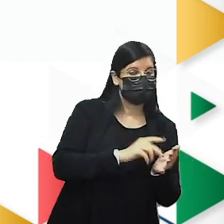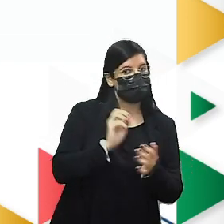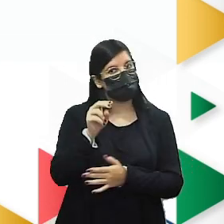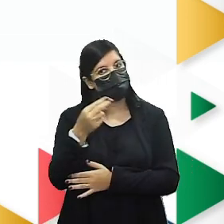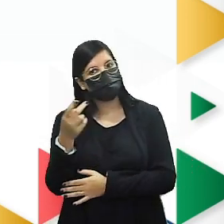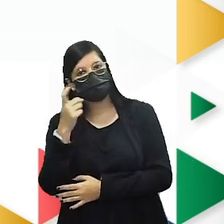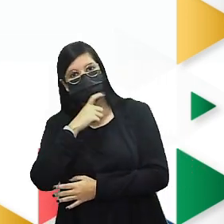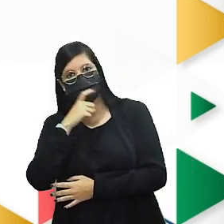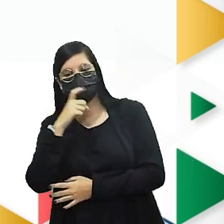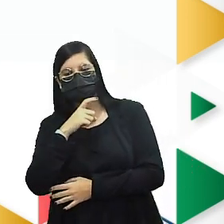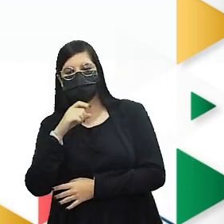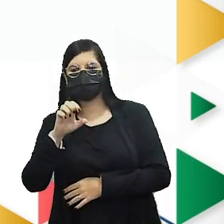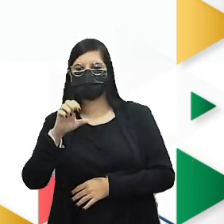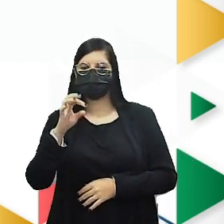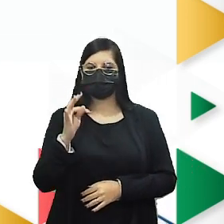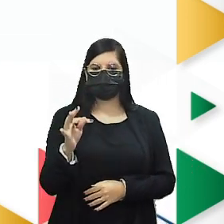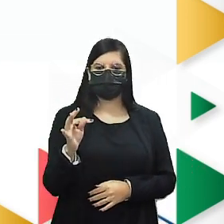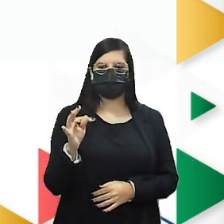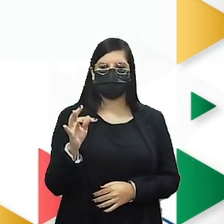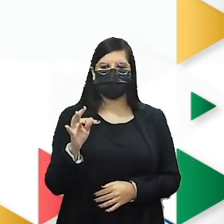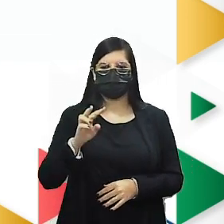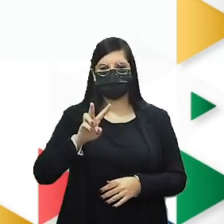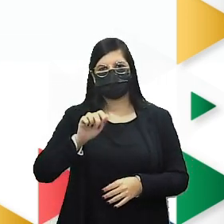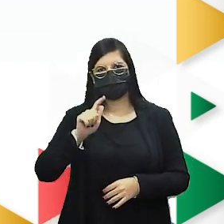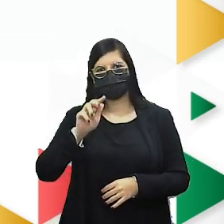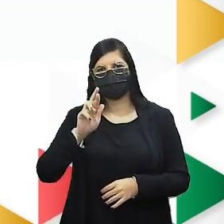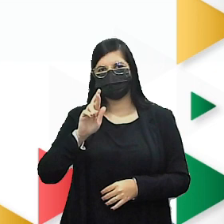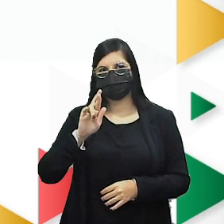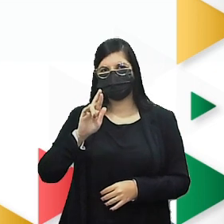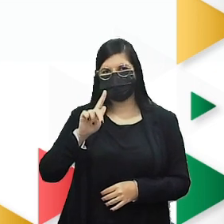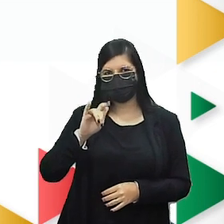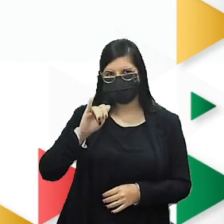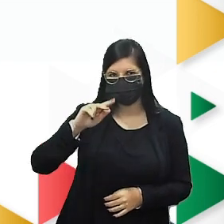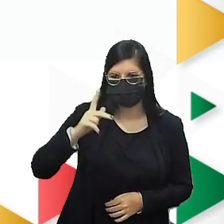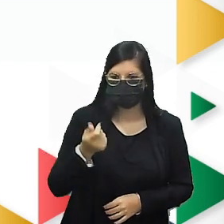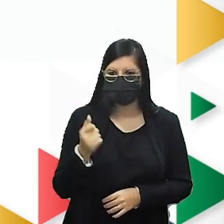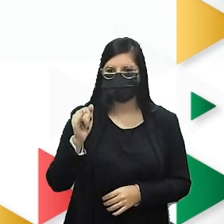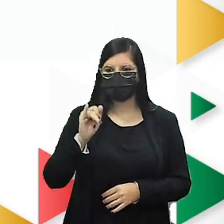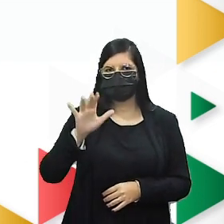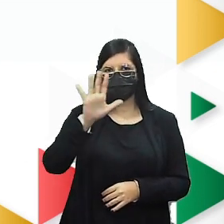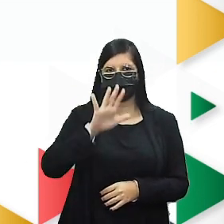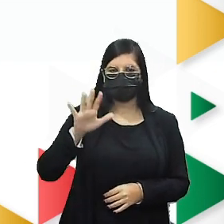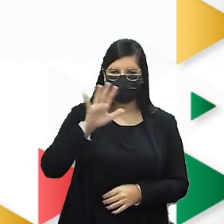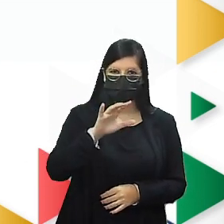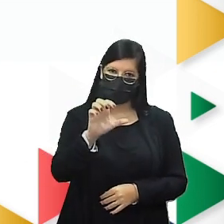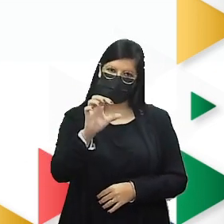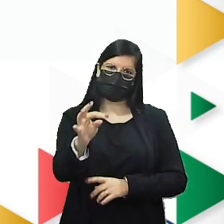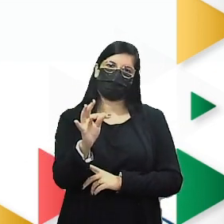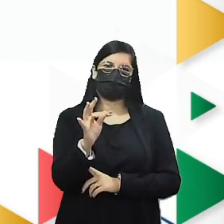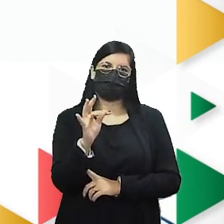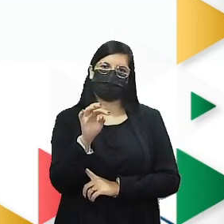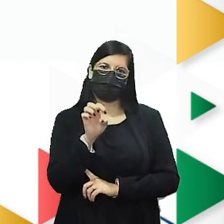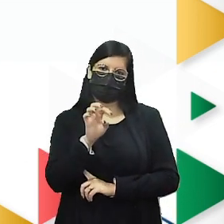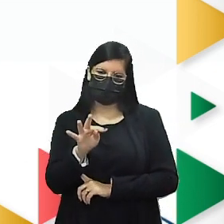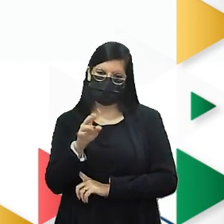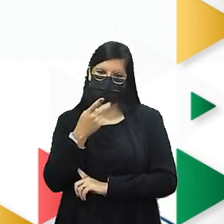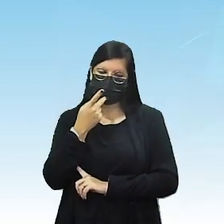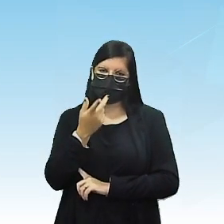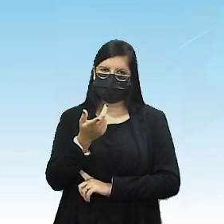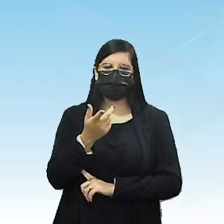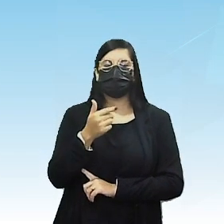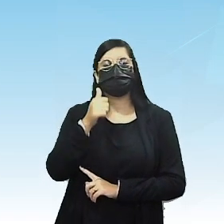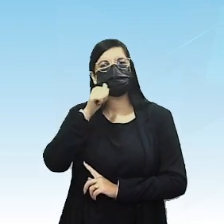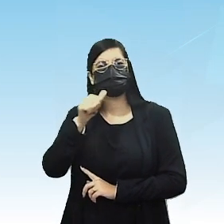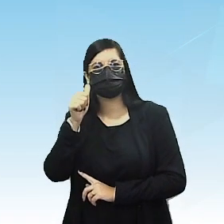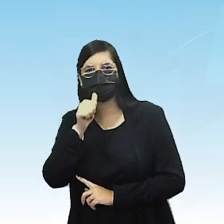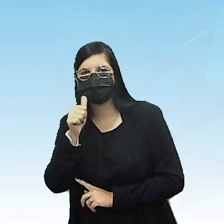mentira, como ET de Varginha e chupacabras. Né? Essa aí, imagem, né, do ET de Varginha, que a pessoa diz que foram 3 meninas